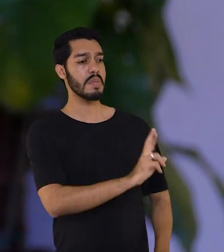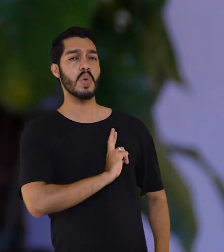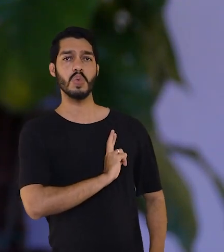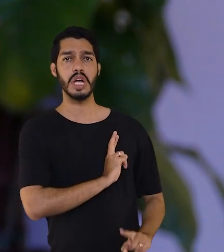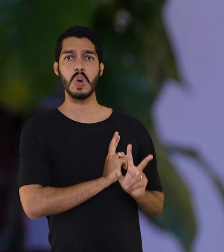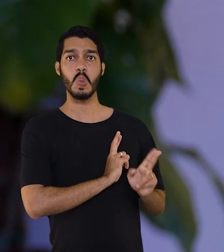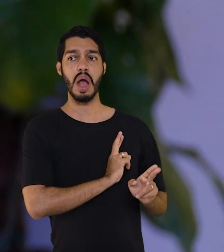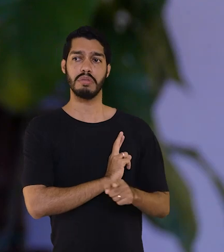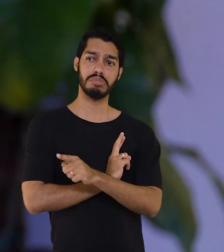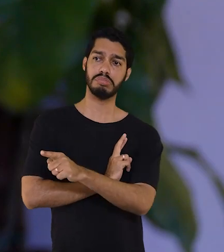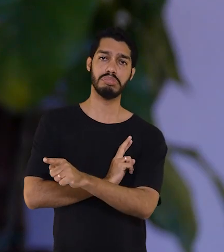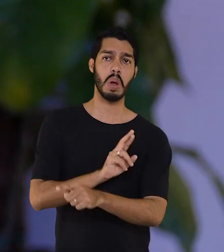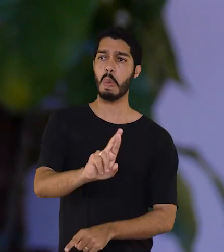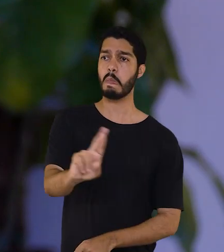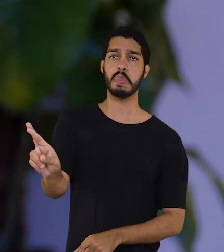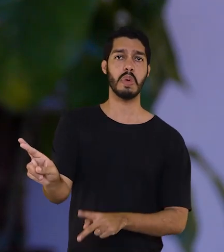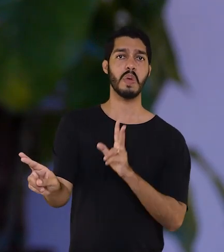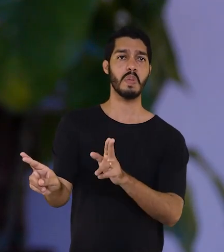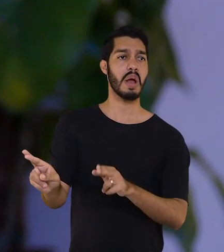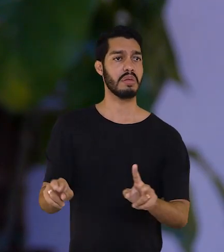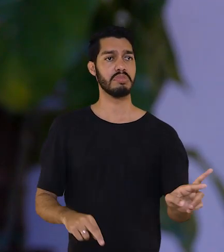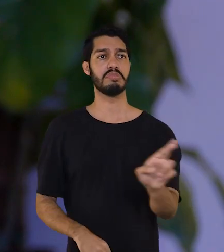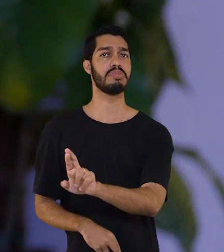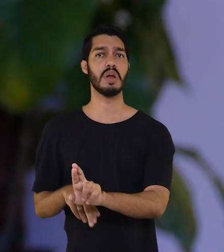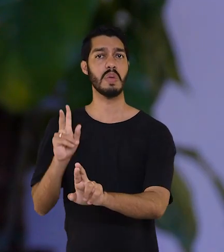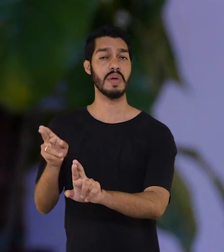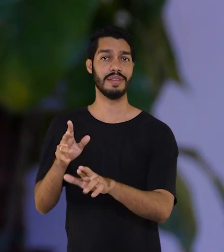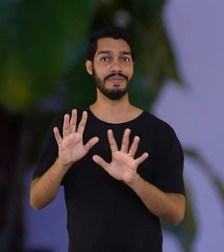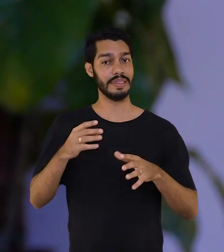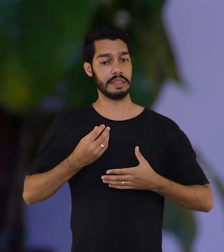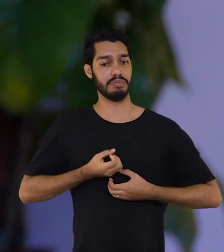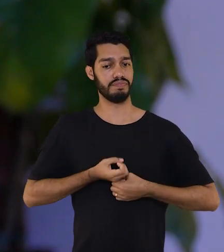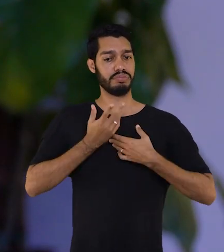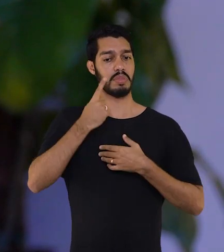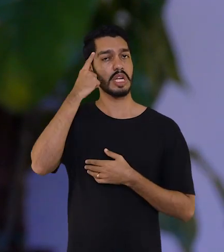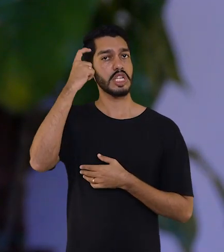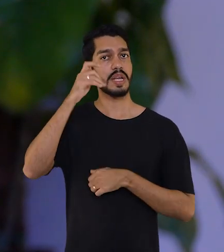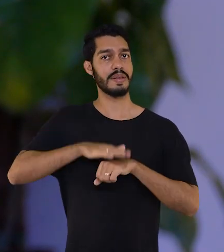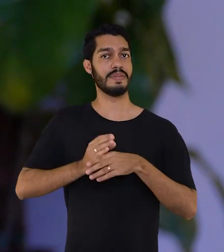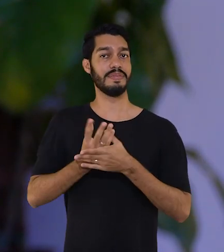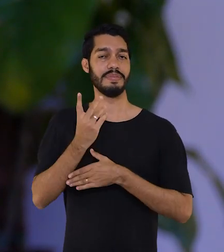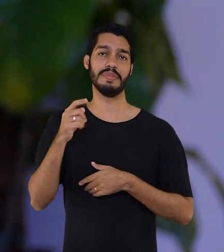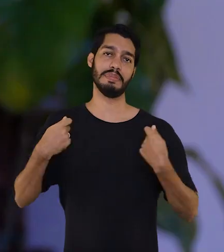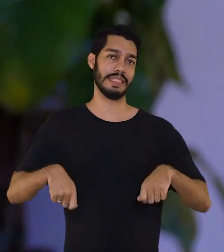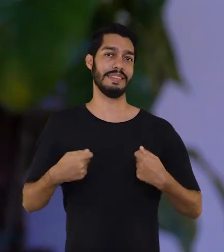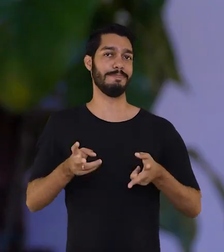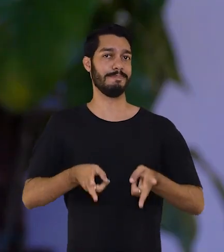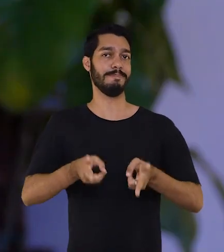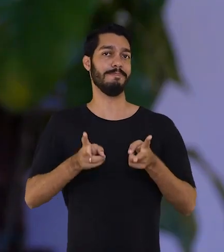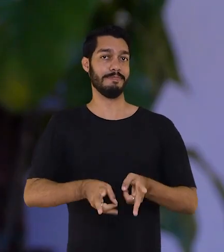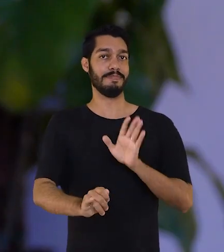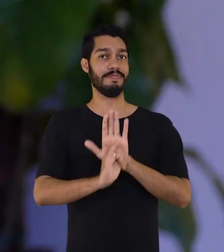como vai responder você, vai responder a Lívia, vai responder a Luísa. Essa criatividade que tem que ser preservada, sabe? Mas,